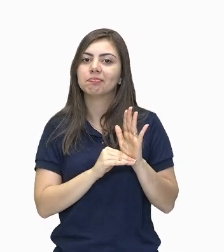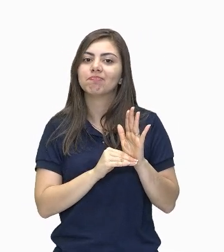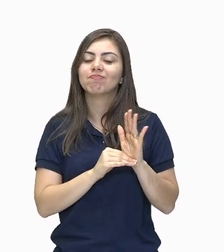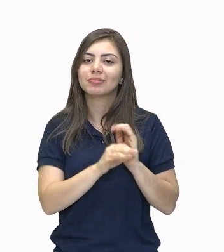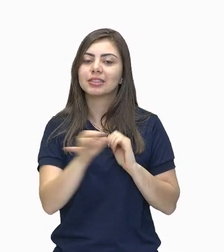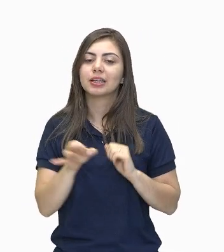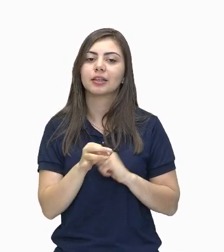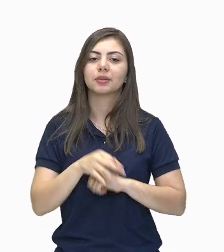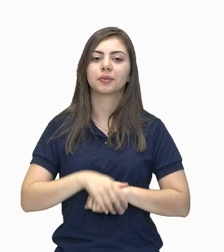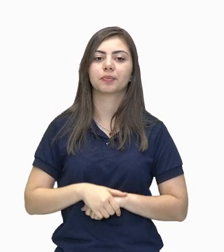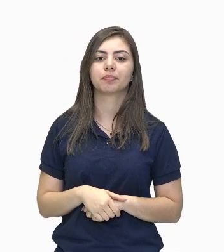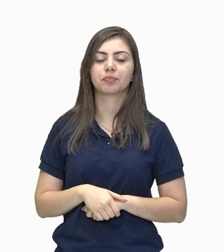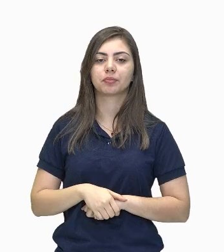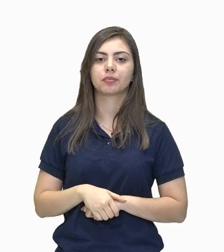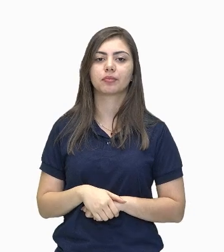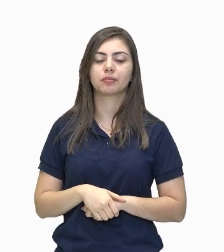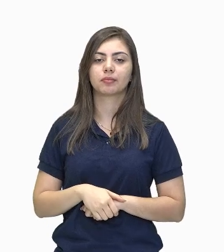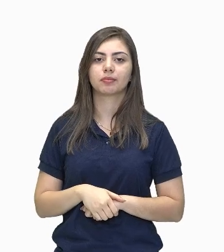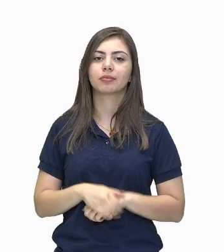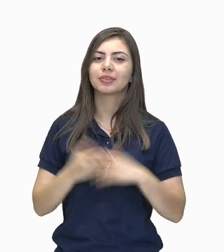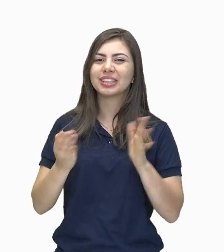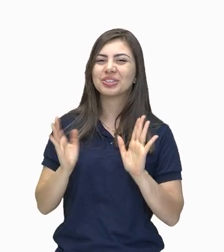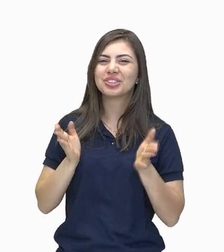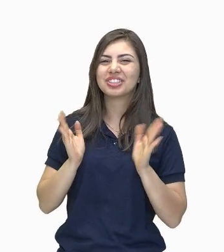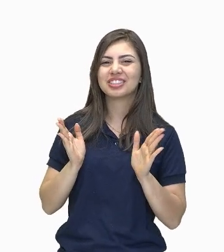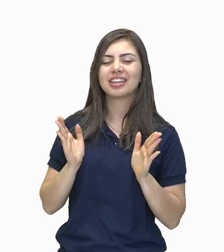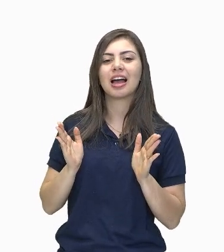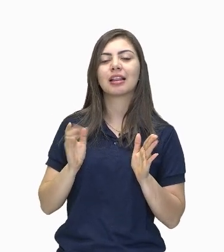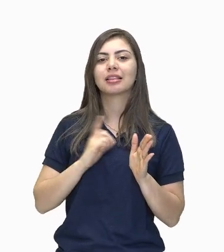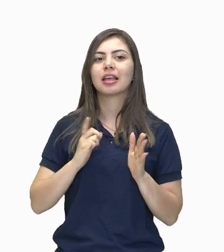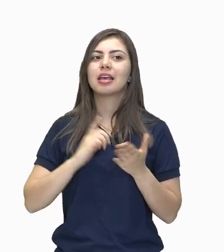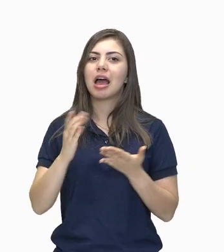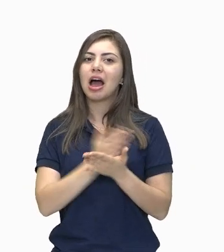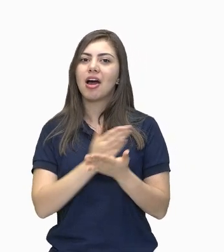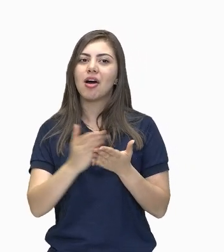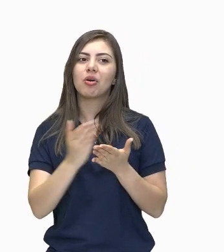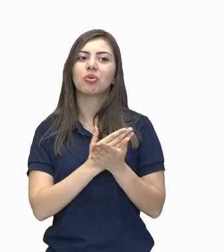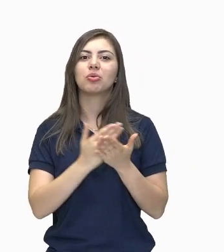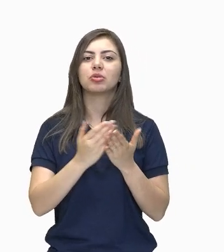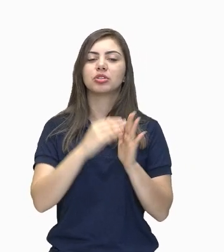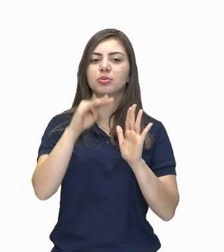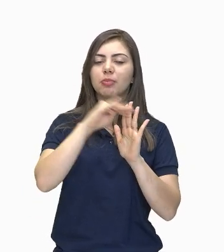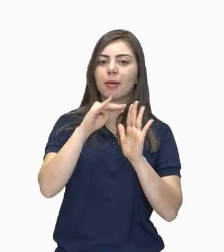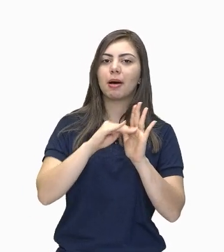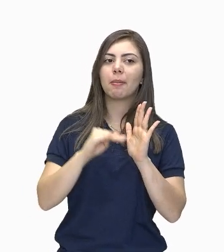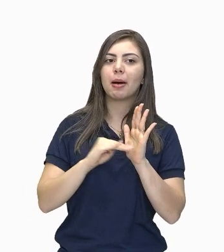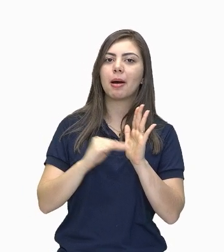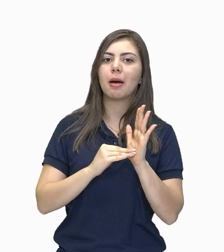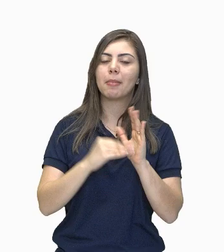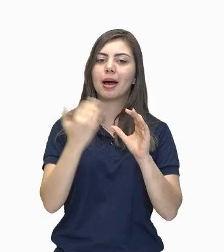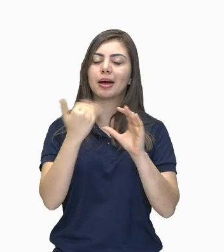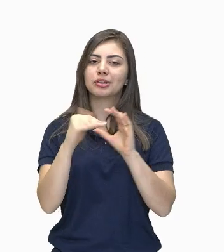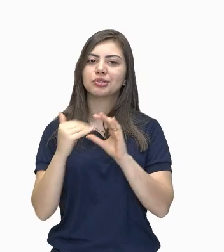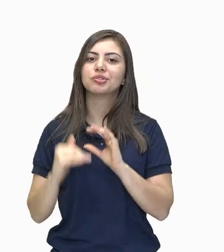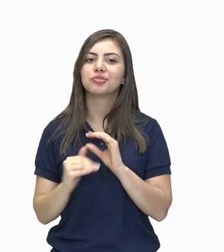nós mesmos aqui, né, a gente via alguns formulários para vocês preencherem, né, alguns questionários também,